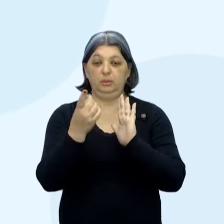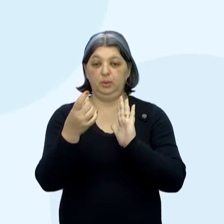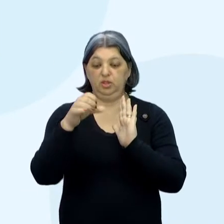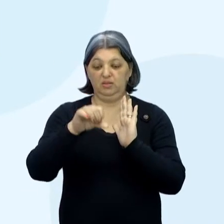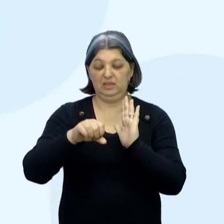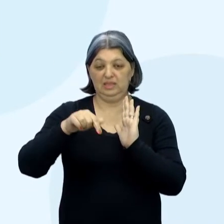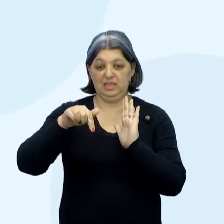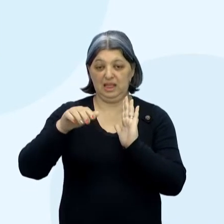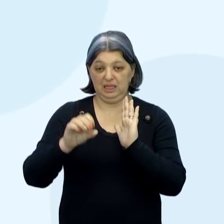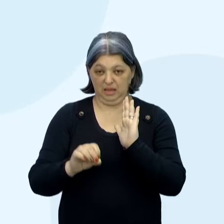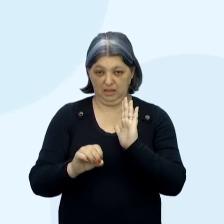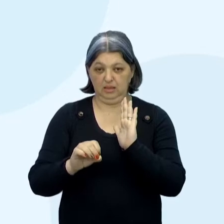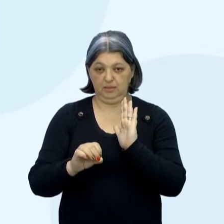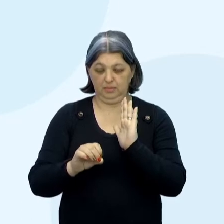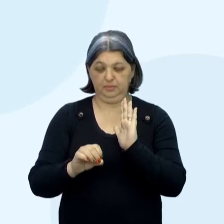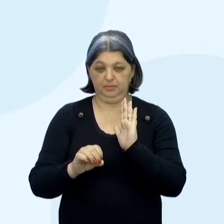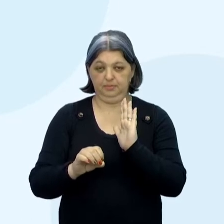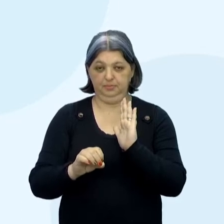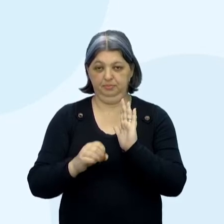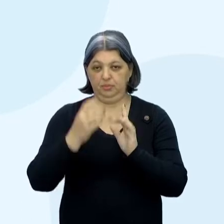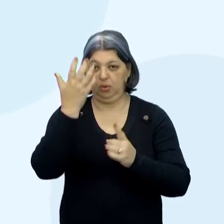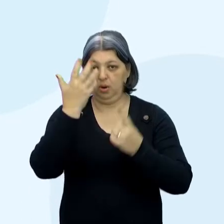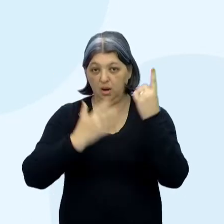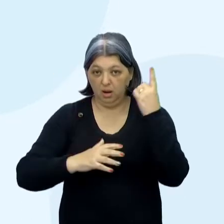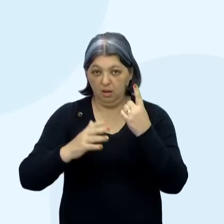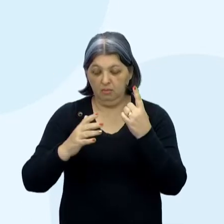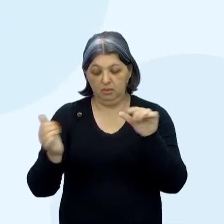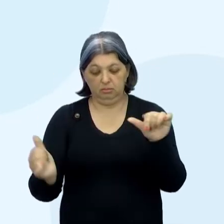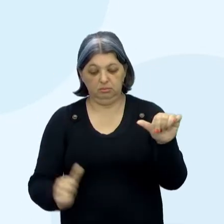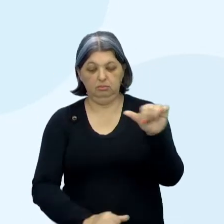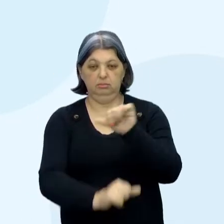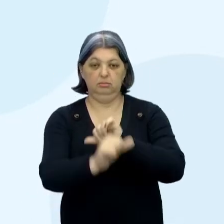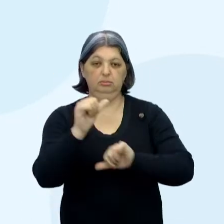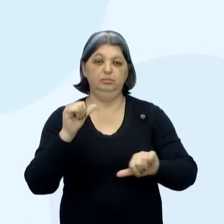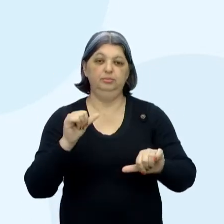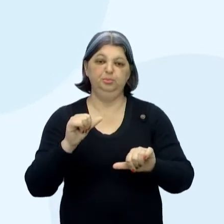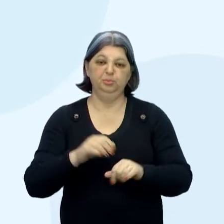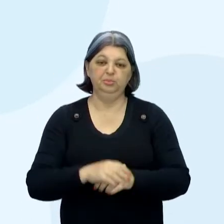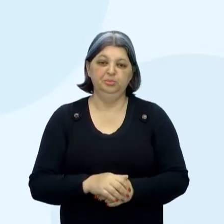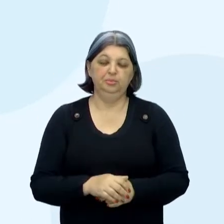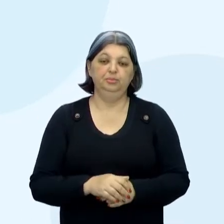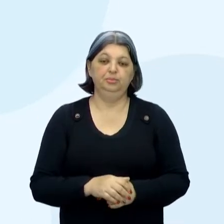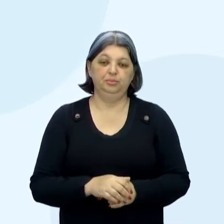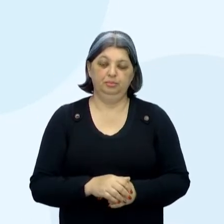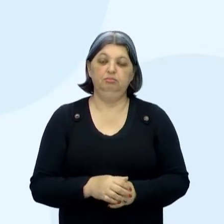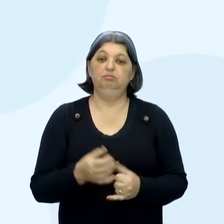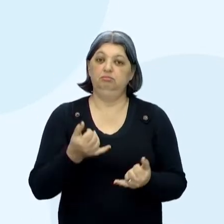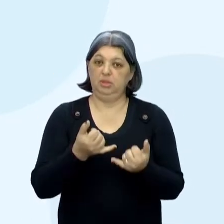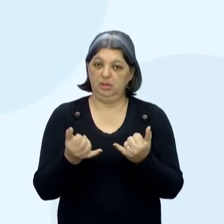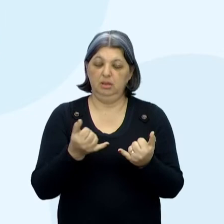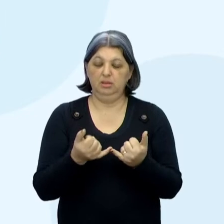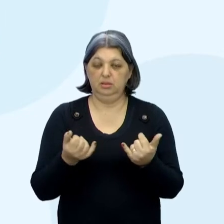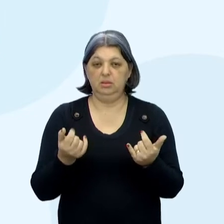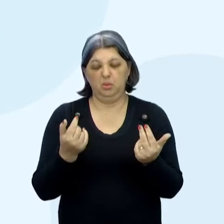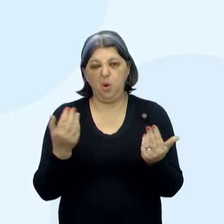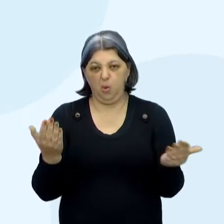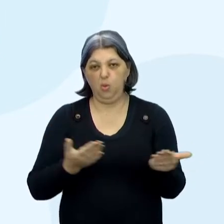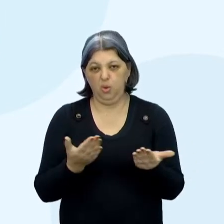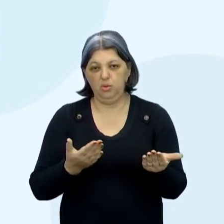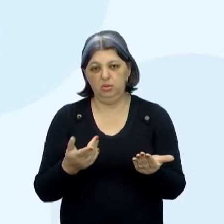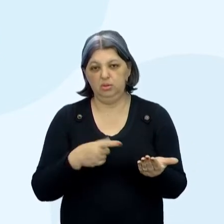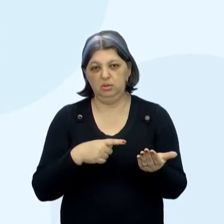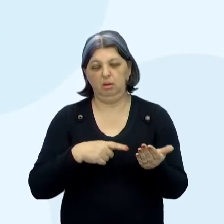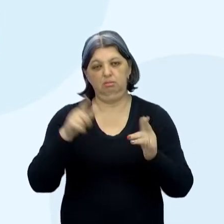1970, o carnaval ganha um formato muito próximo desse hoje que a gente vê, principalmente